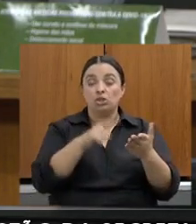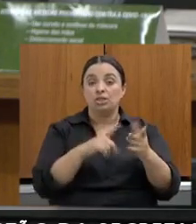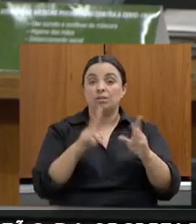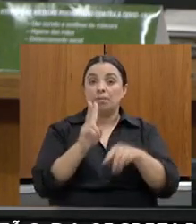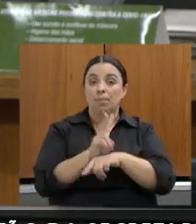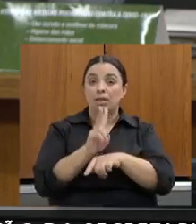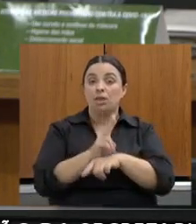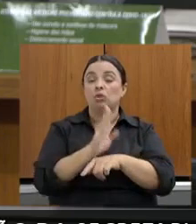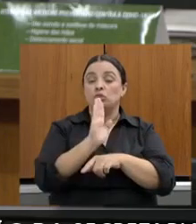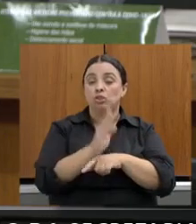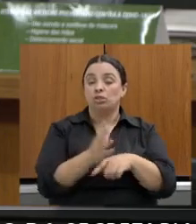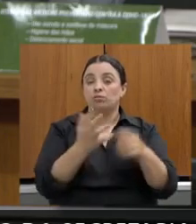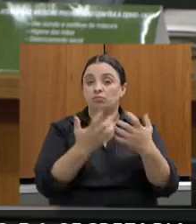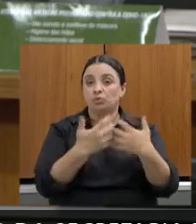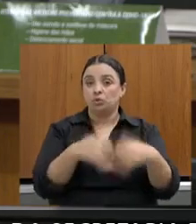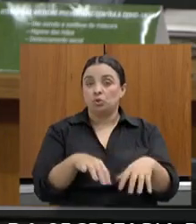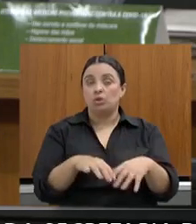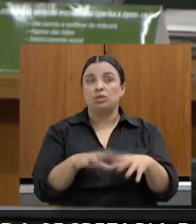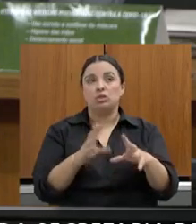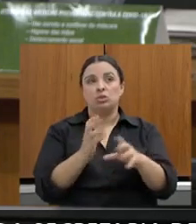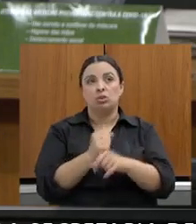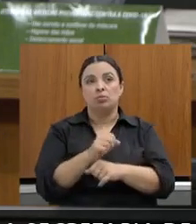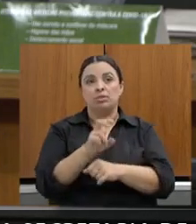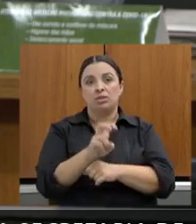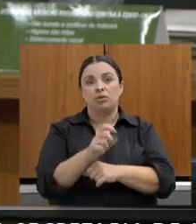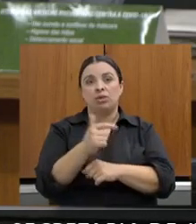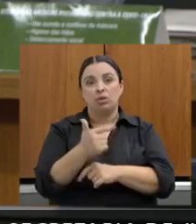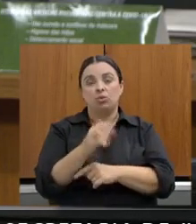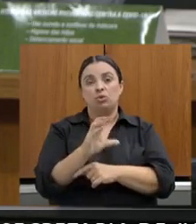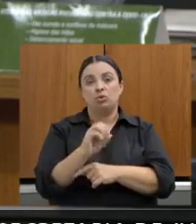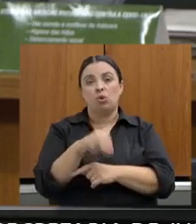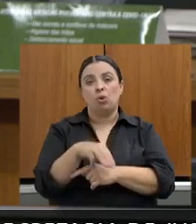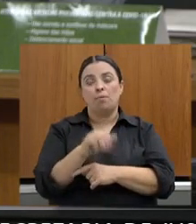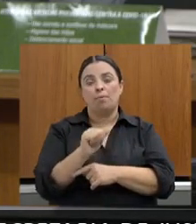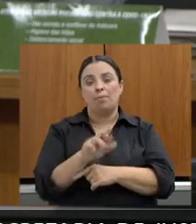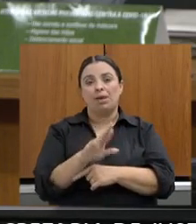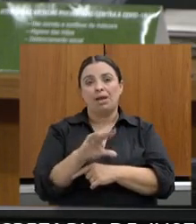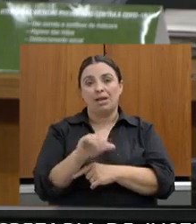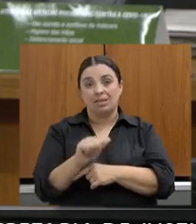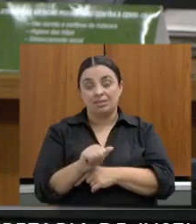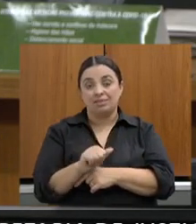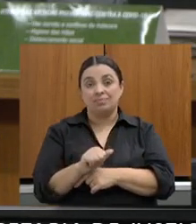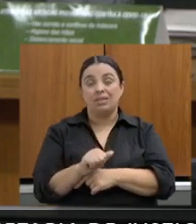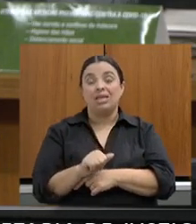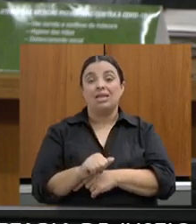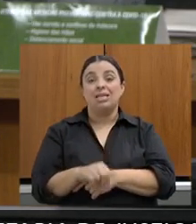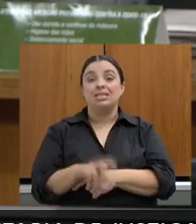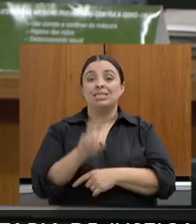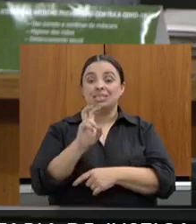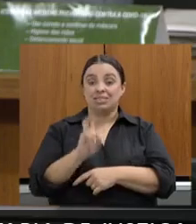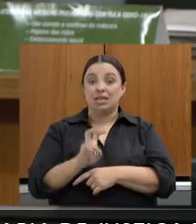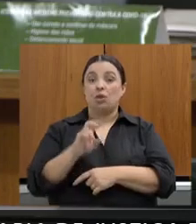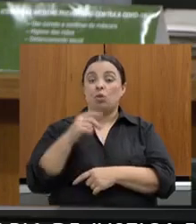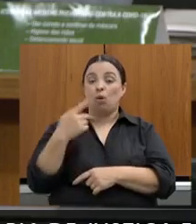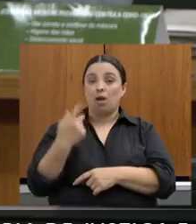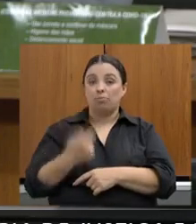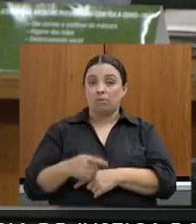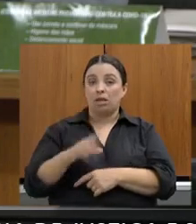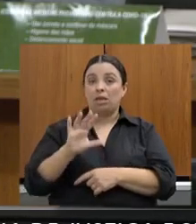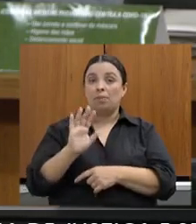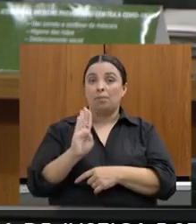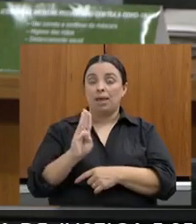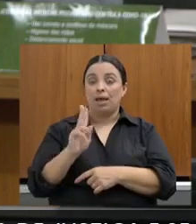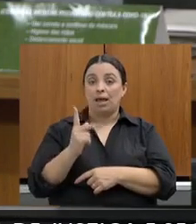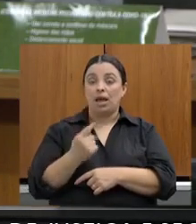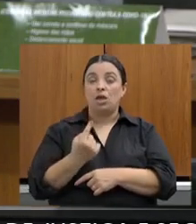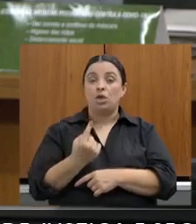52 com marcas 5 unidades de plantão aqui em Belo Horizonte e uma